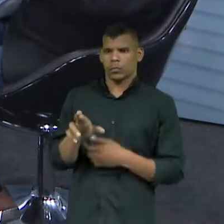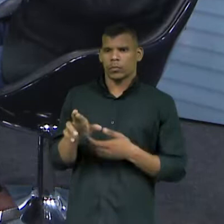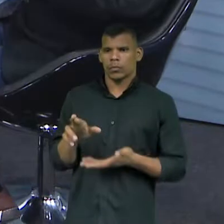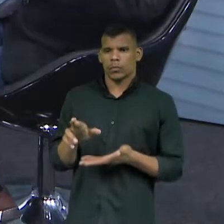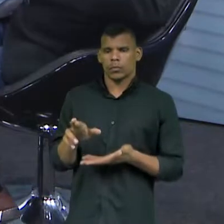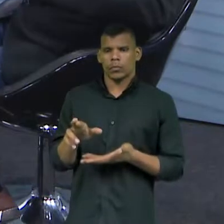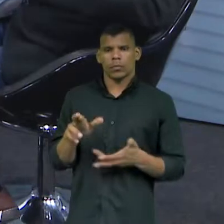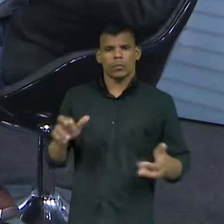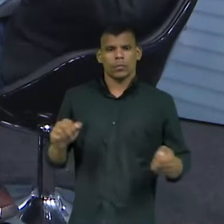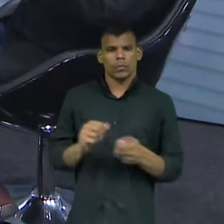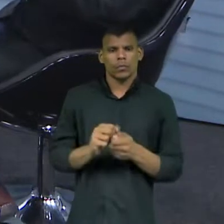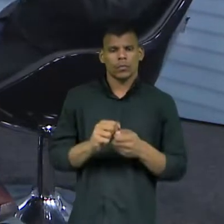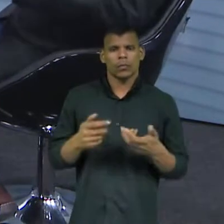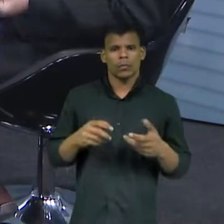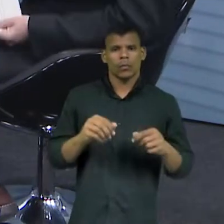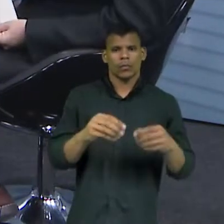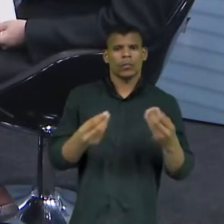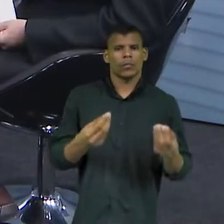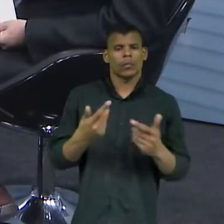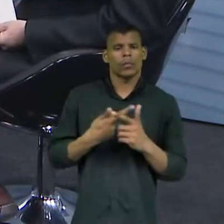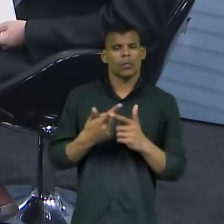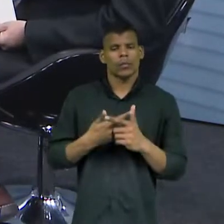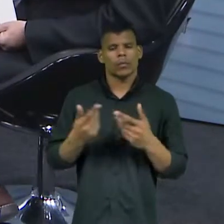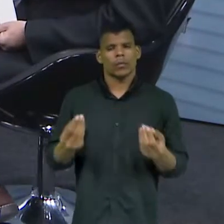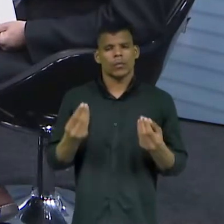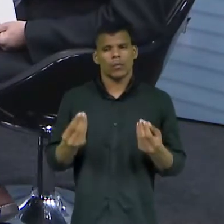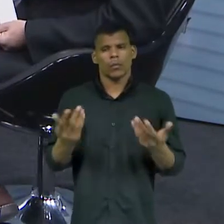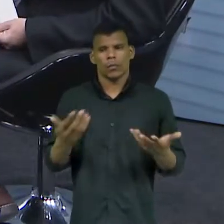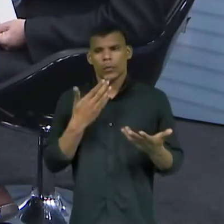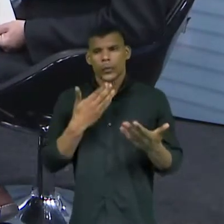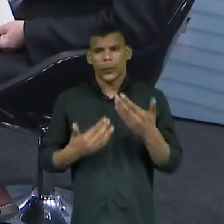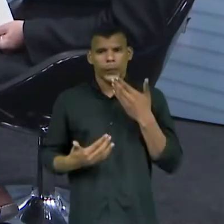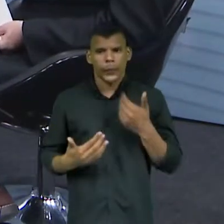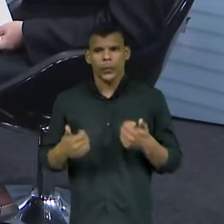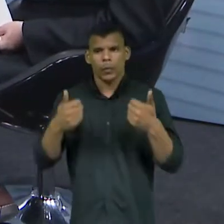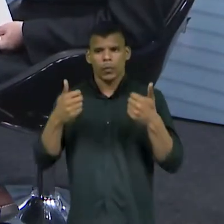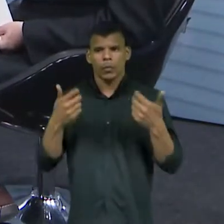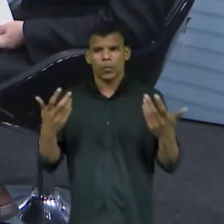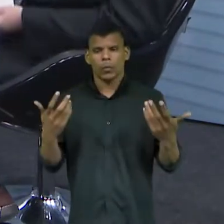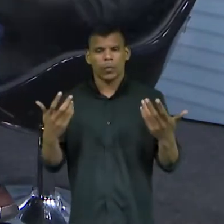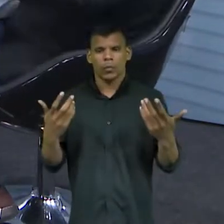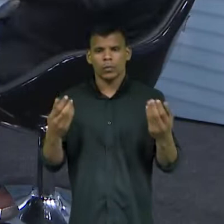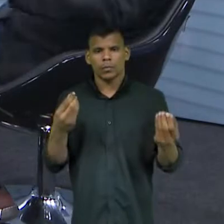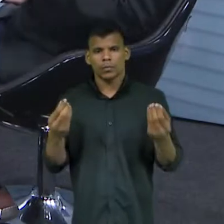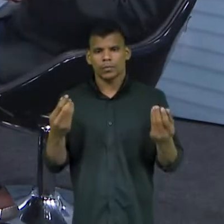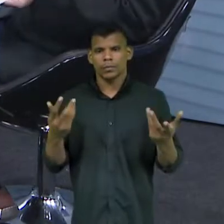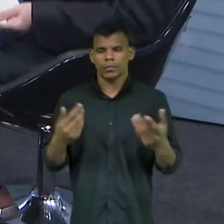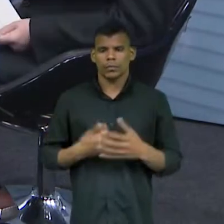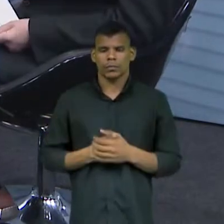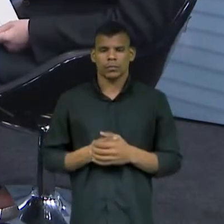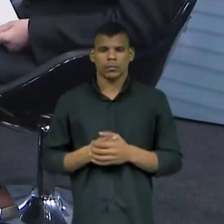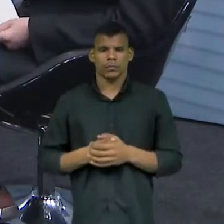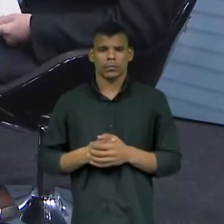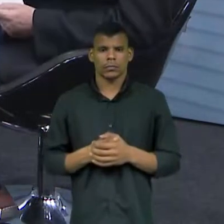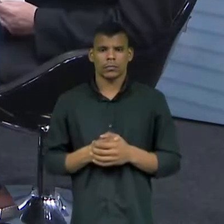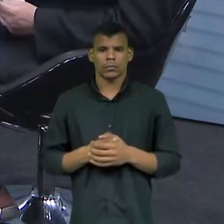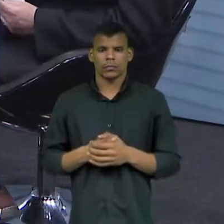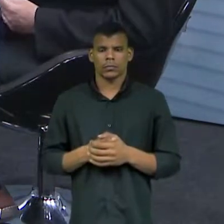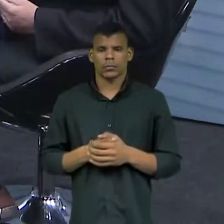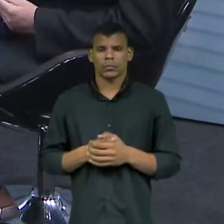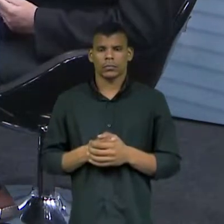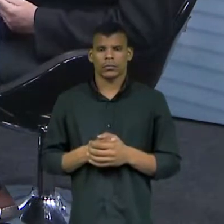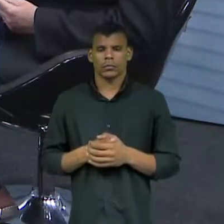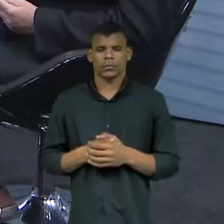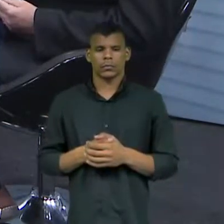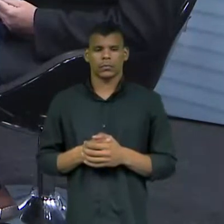com a terra, tem algum problema? Quer dizer, é melhor em terra, é melhor no mar? Como é que é? Ou junto os dois? Vai se precisar